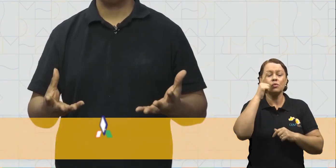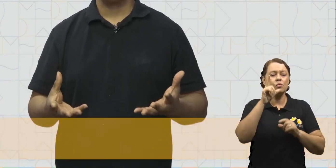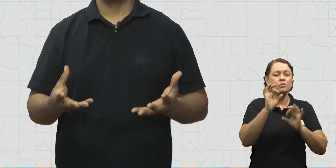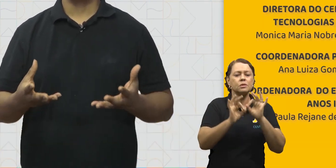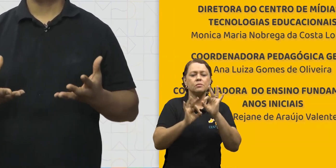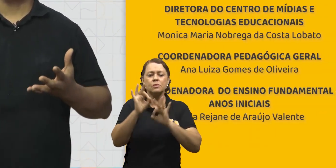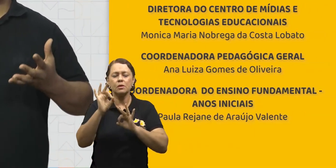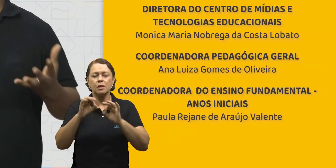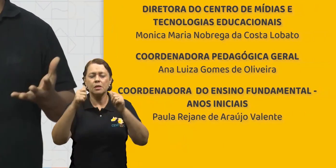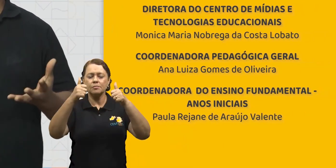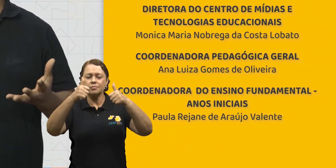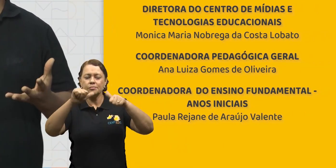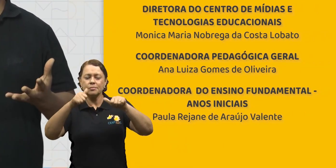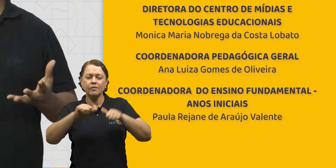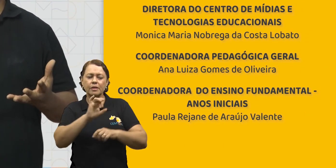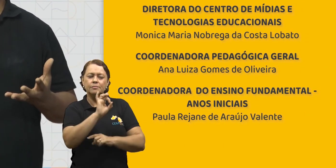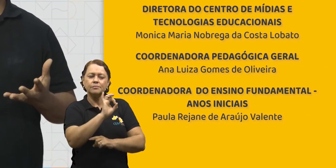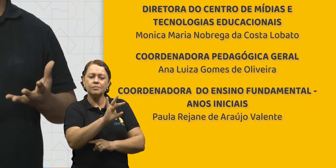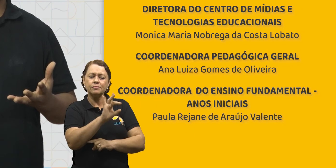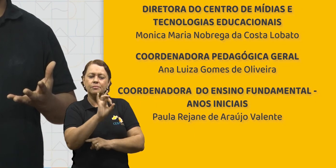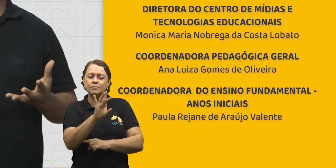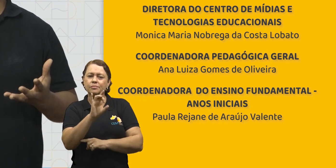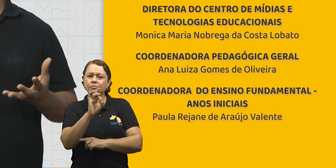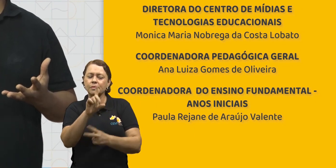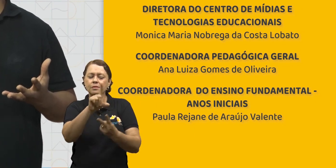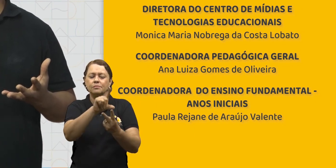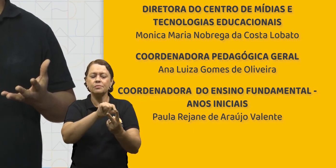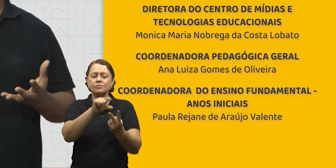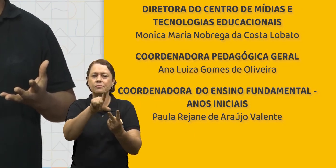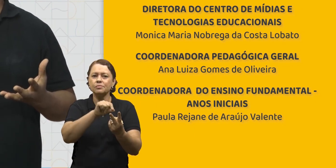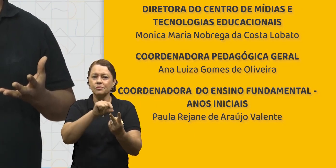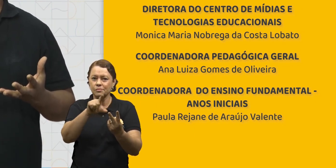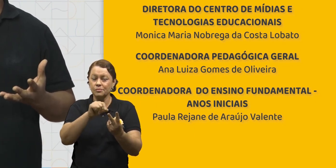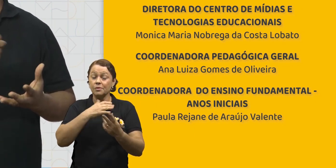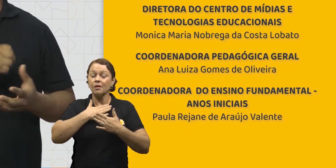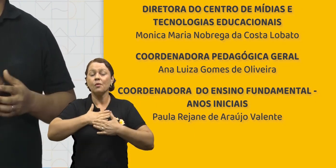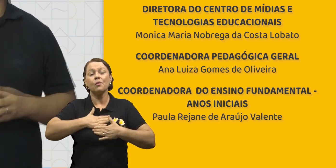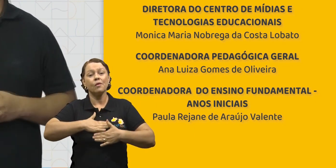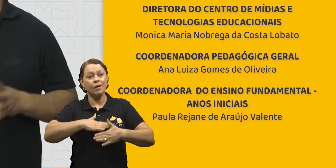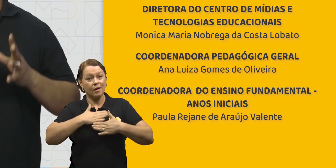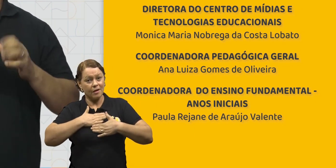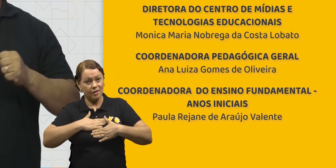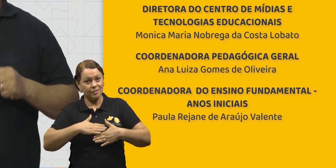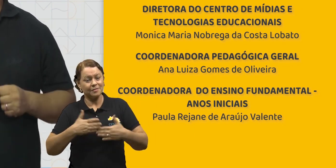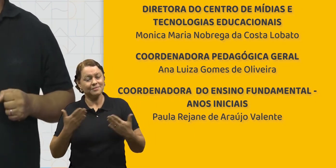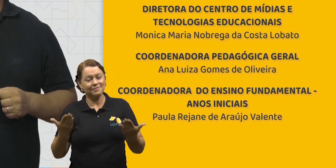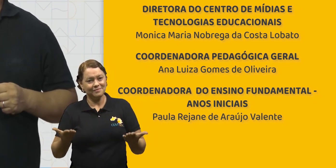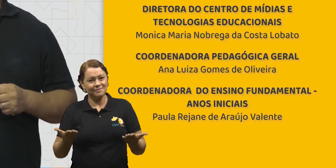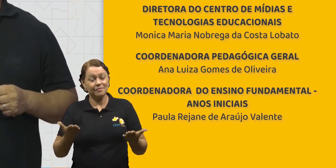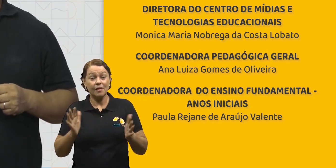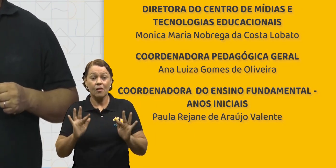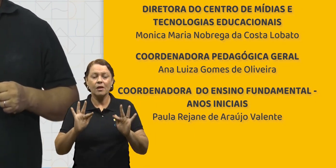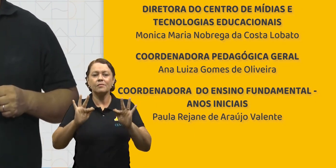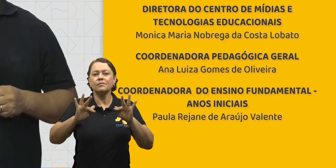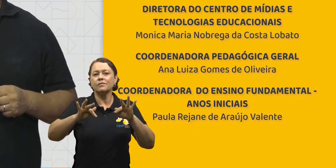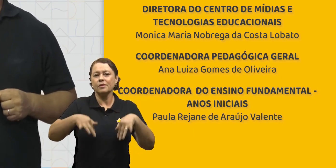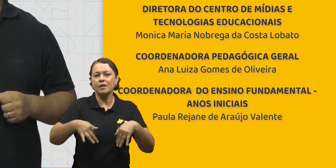organizá-las e avaliá-las de cada opção com bastante calma agora